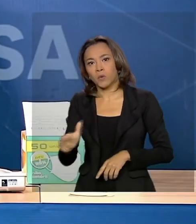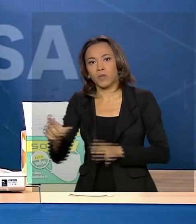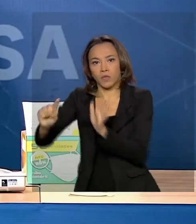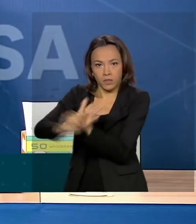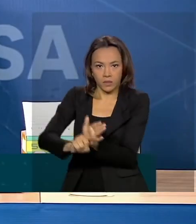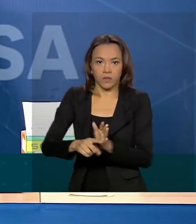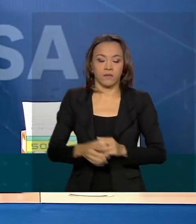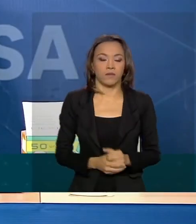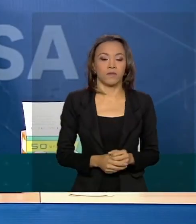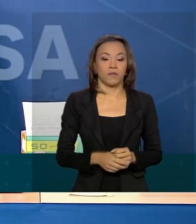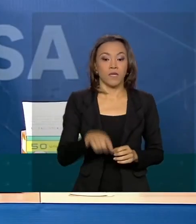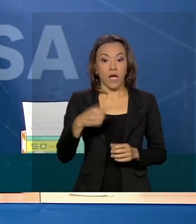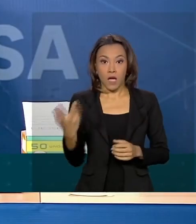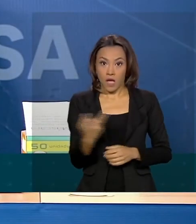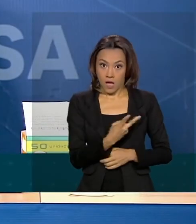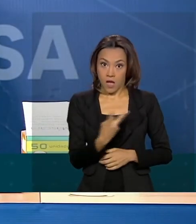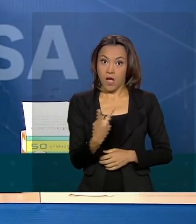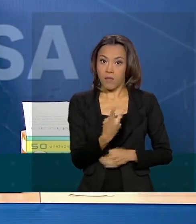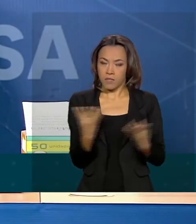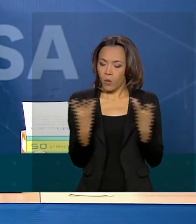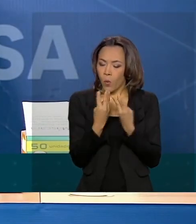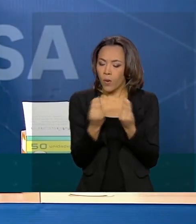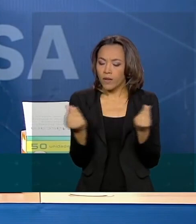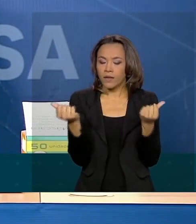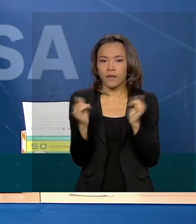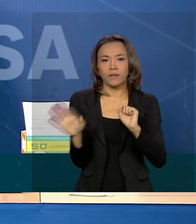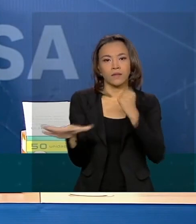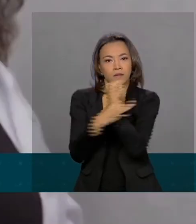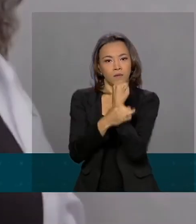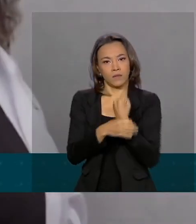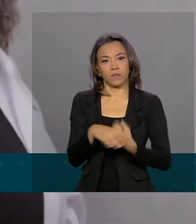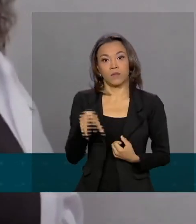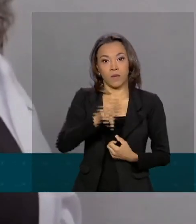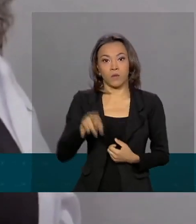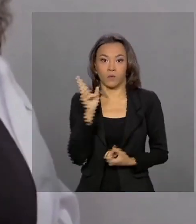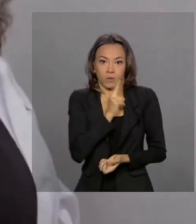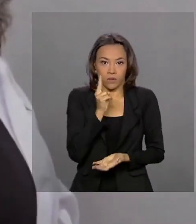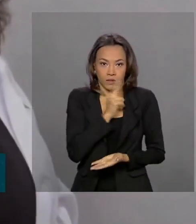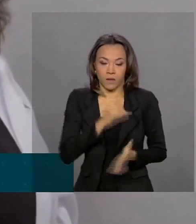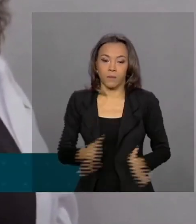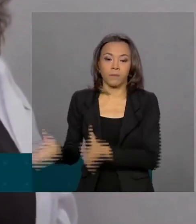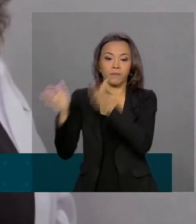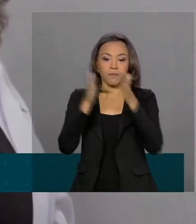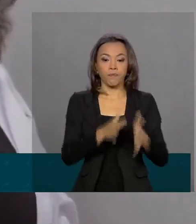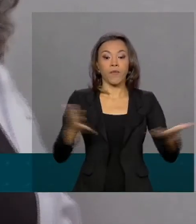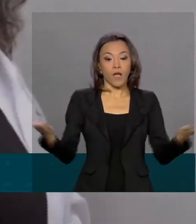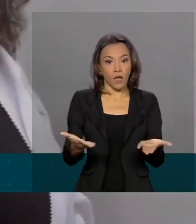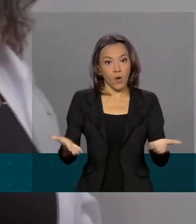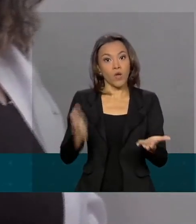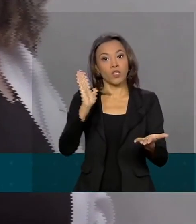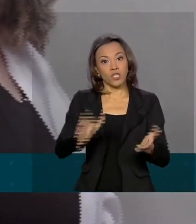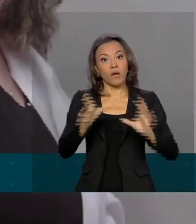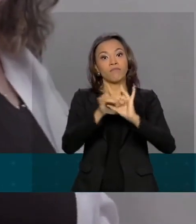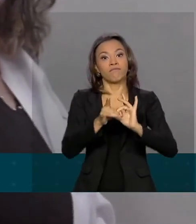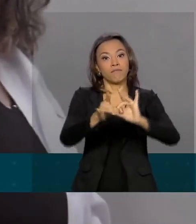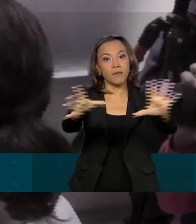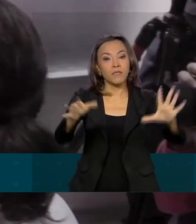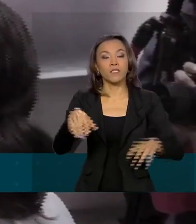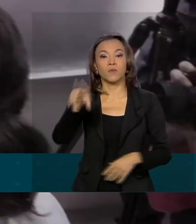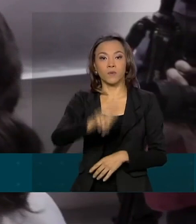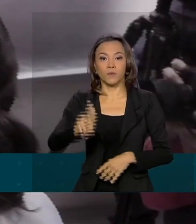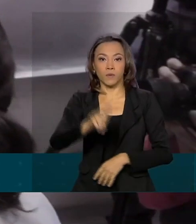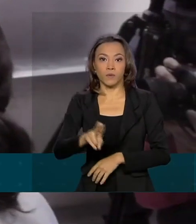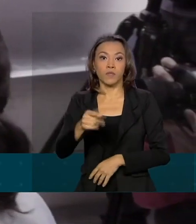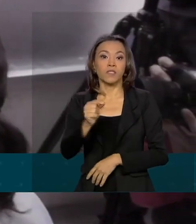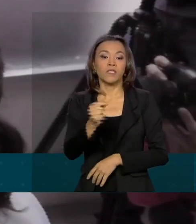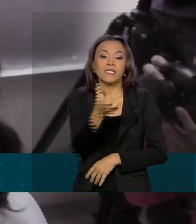aos critérios de qualidade e segurança para o uso emergencial. A partir de agora, fica autorizada a aplicação de seis